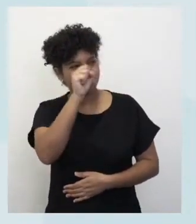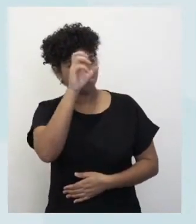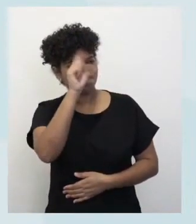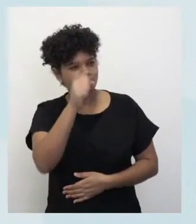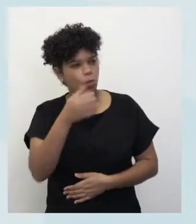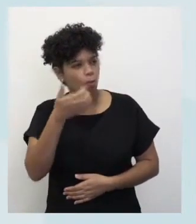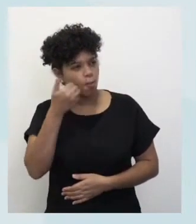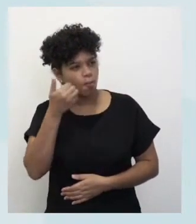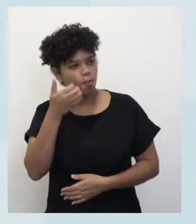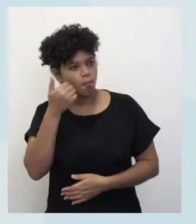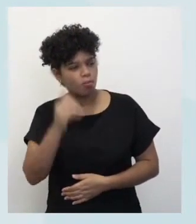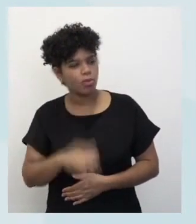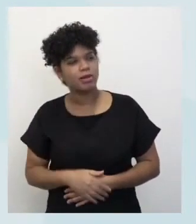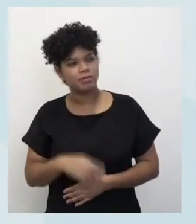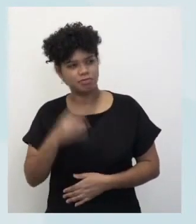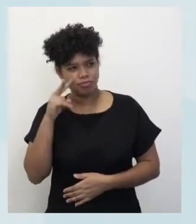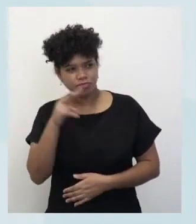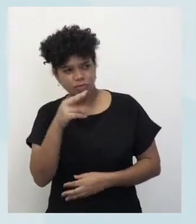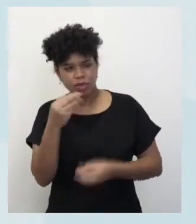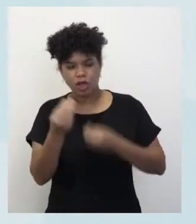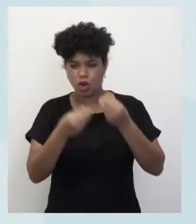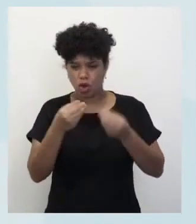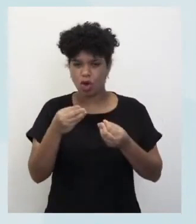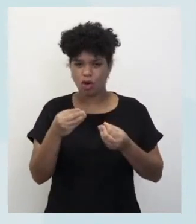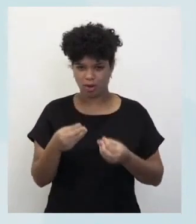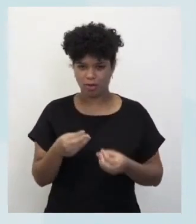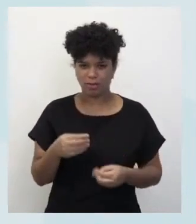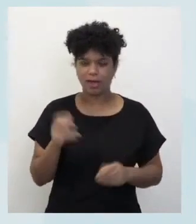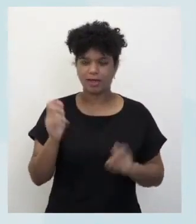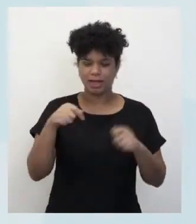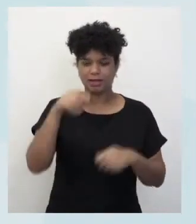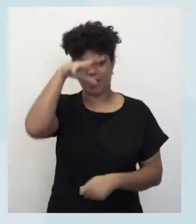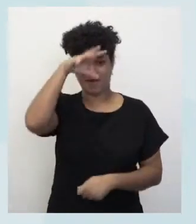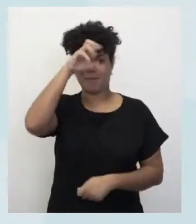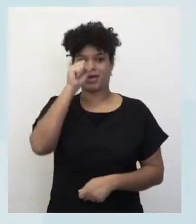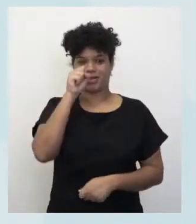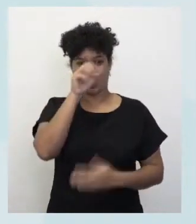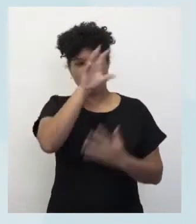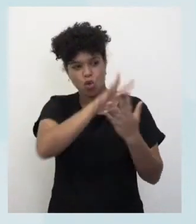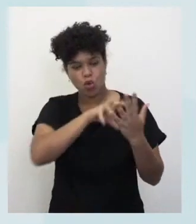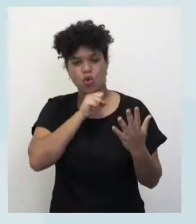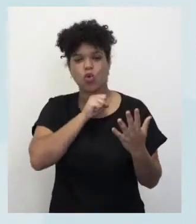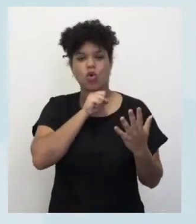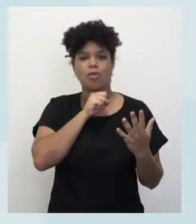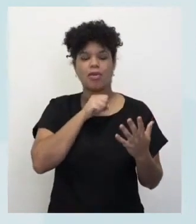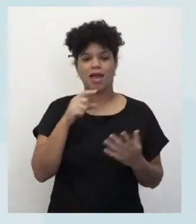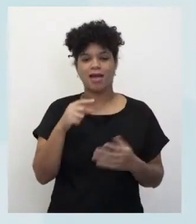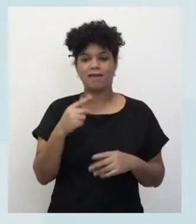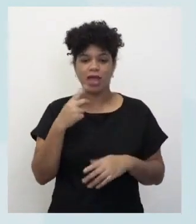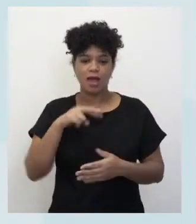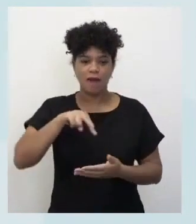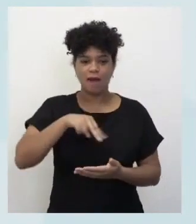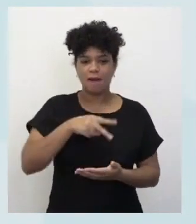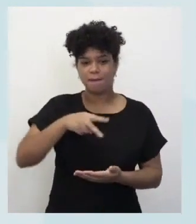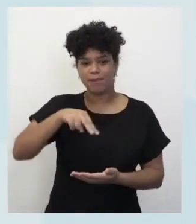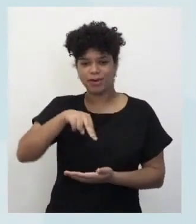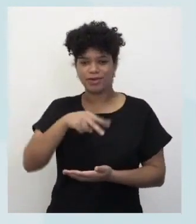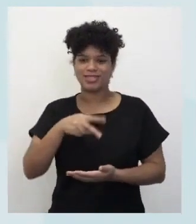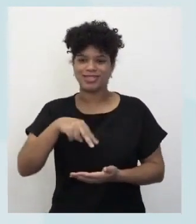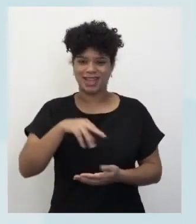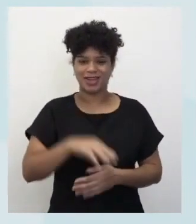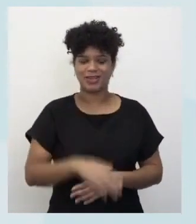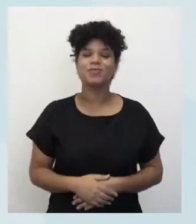mais velhos. A gente observa como são os passos daquela dança, né? Como é que é o ritmo daquela música, a gente vai se inteirando disso.